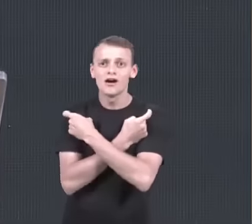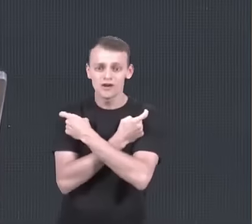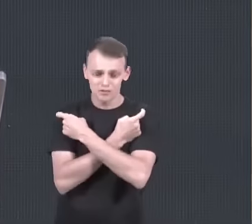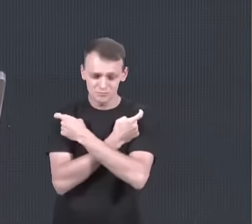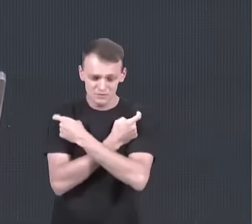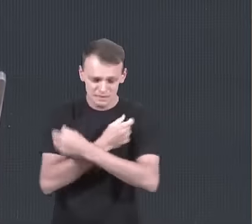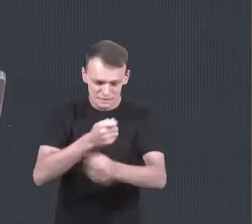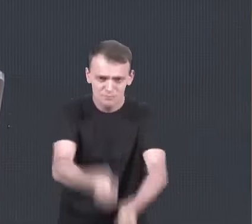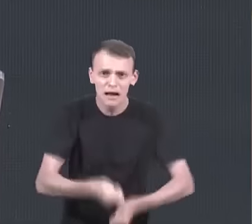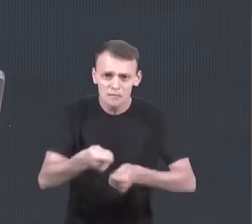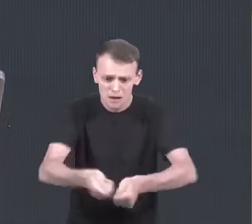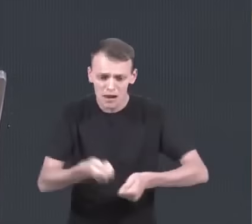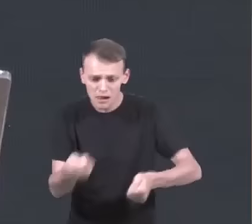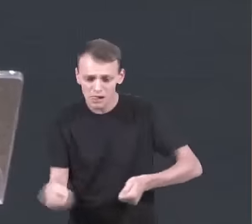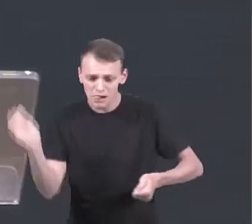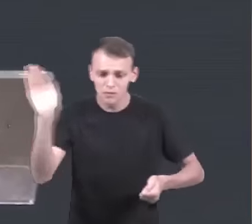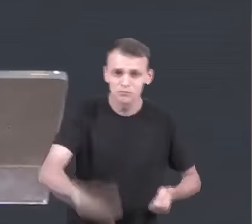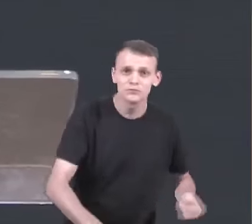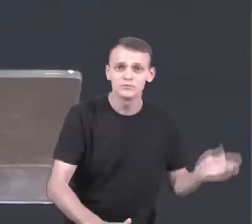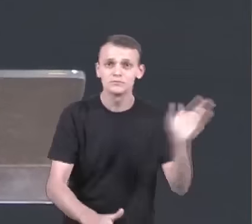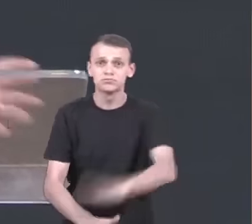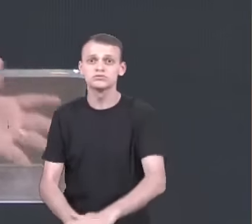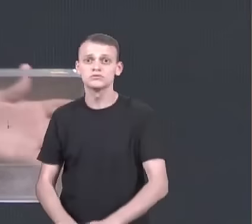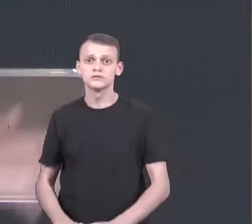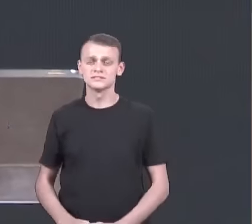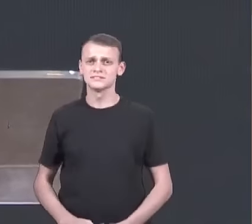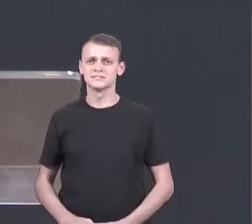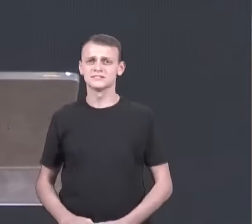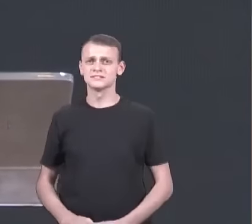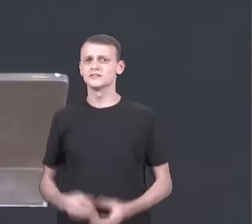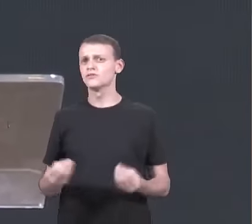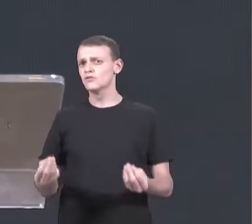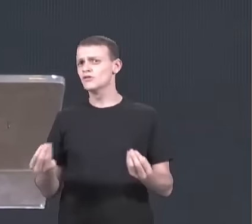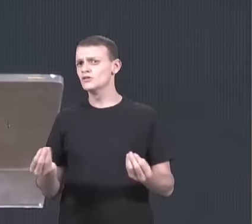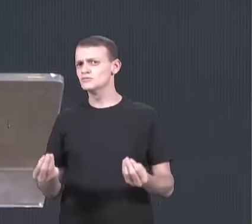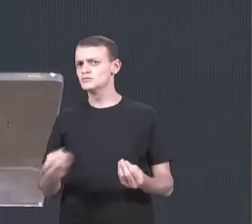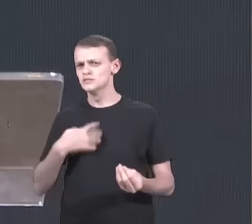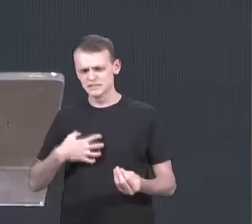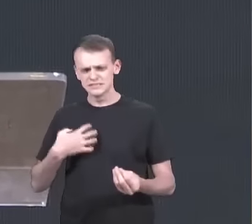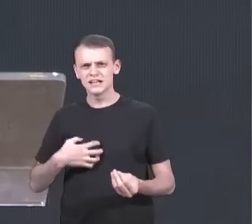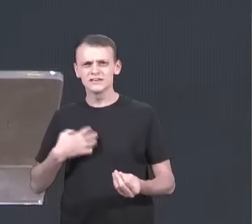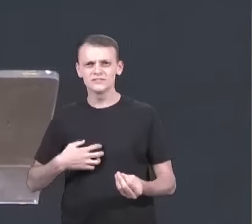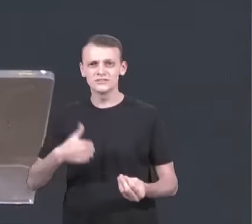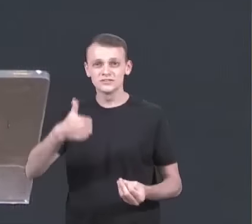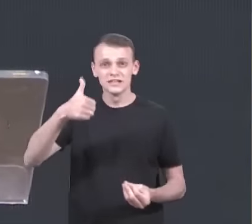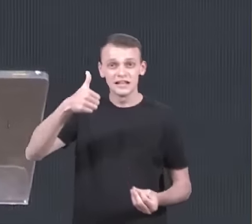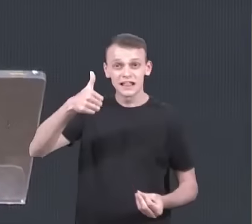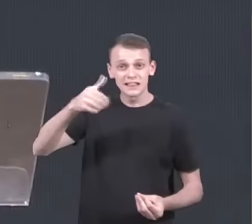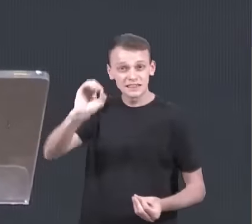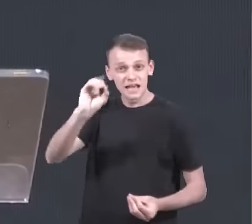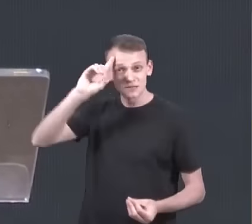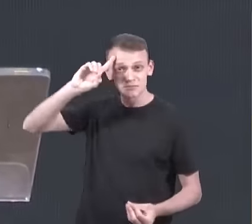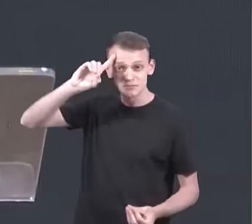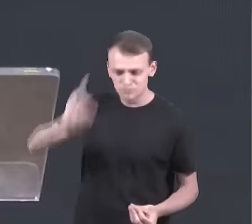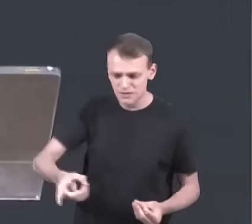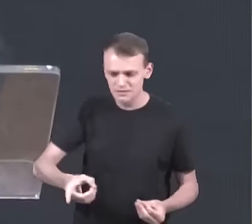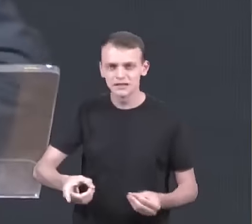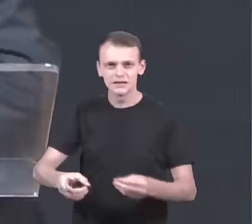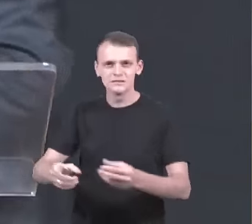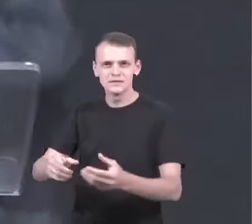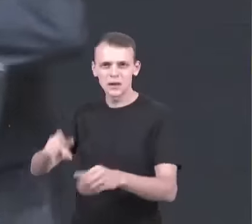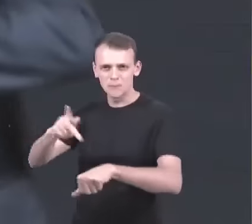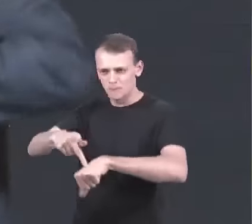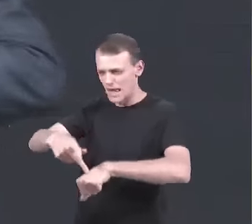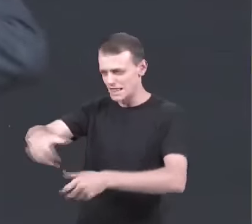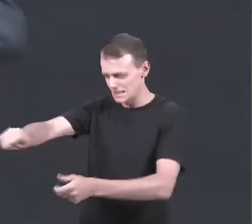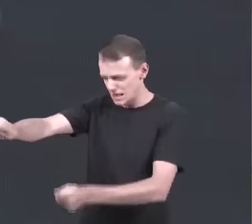areia. Ele quebrou as tábuas da lei. Ele estava com tanta raiva quando viu o bezerro de